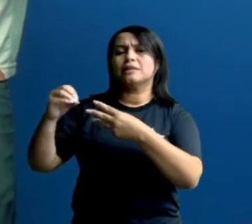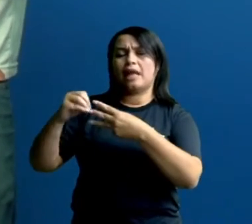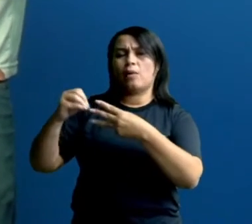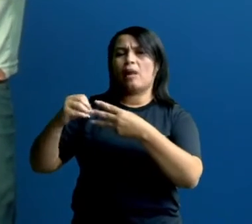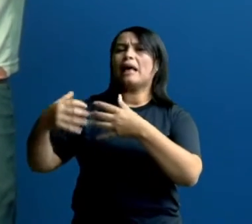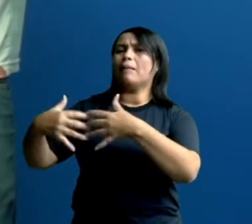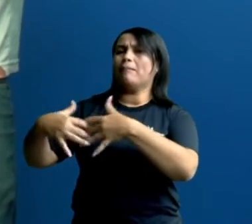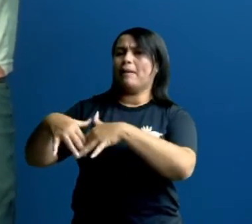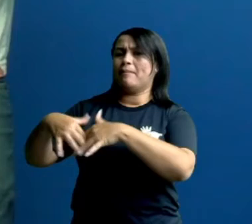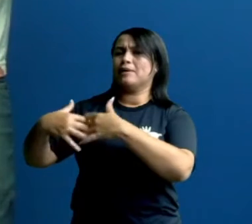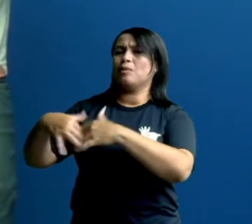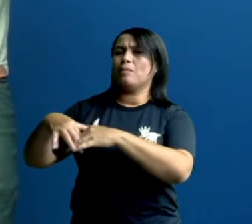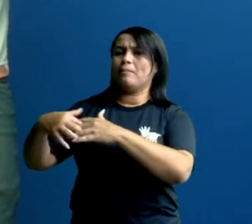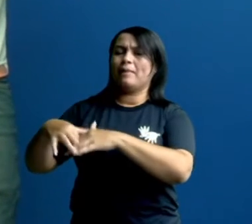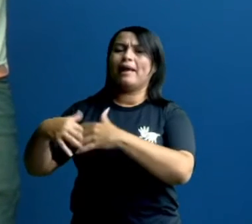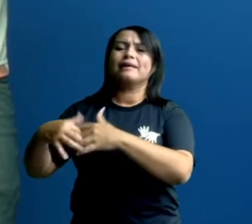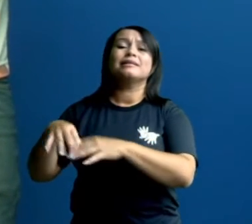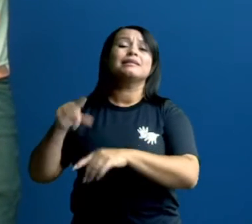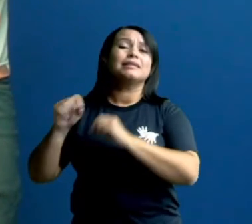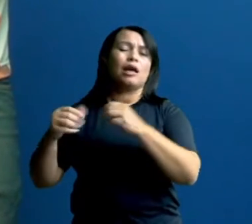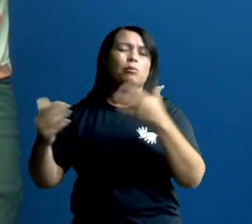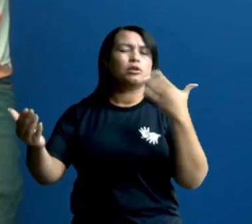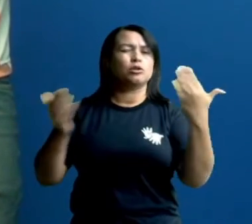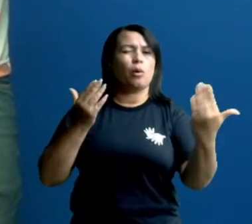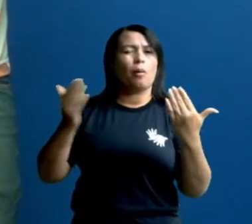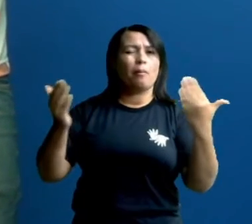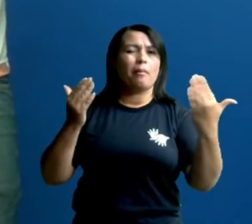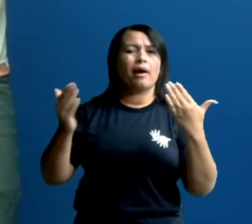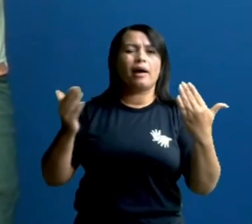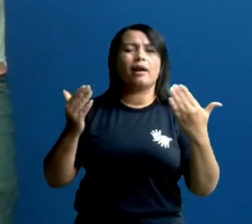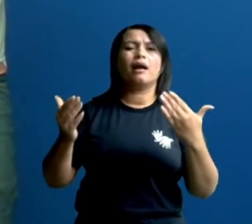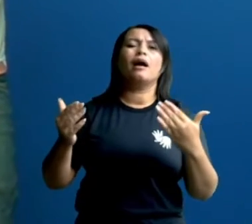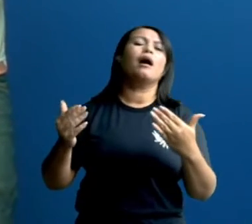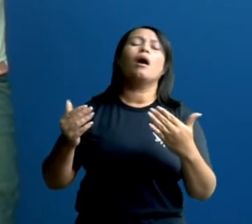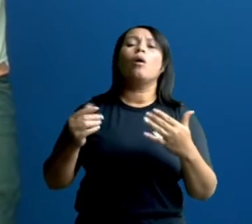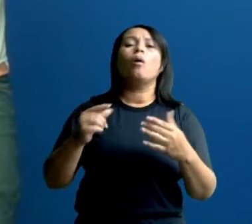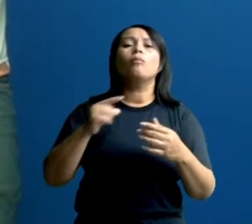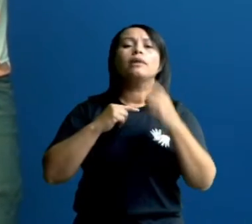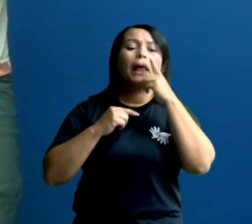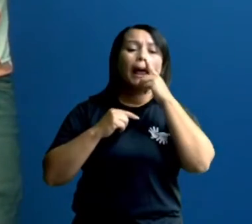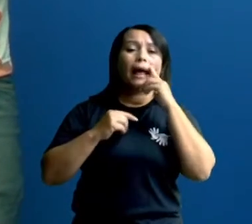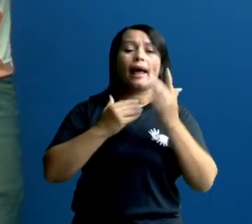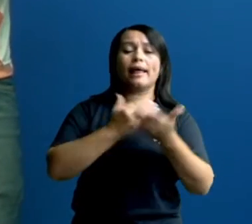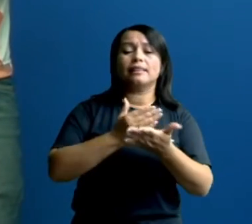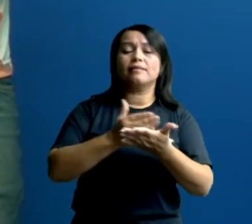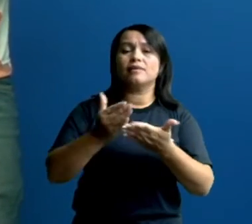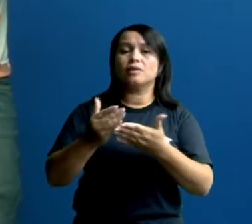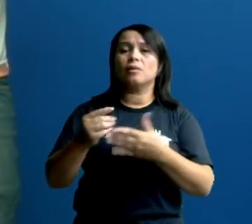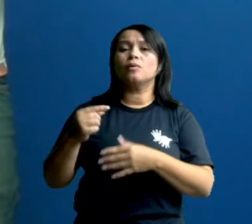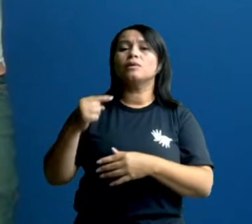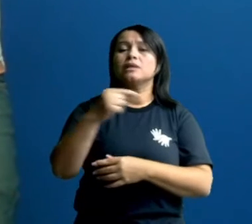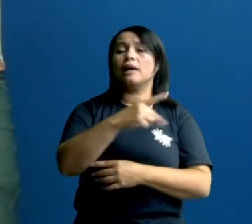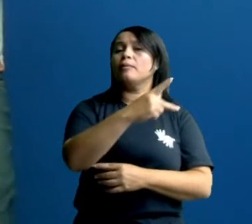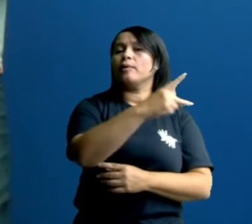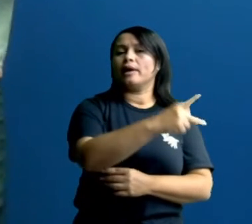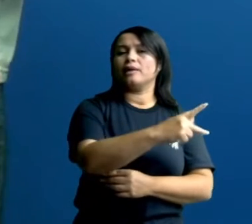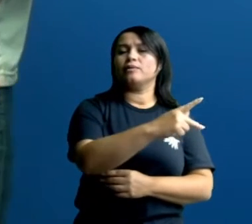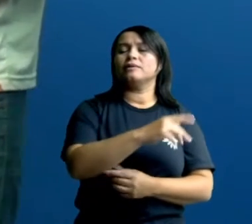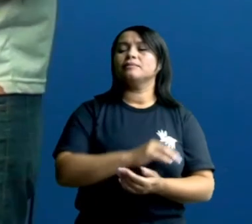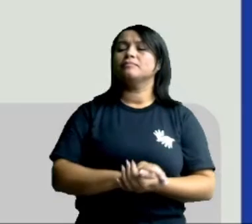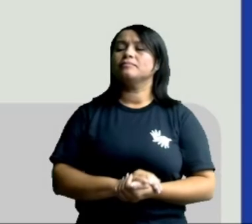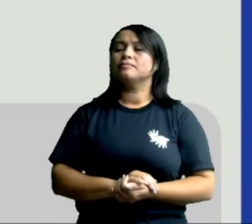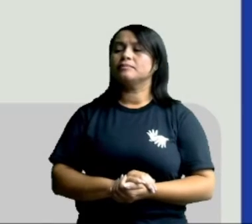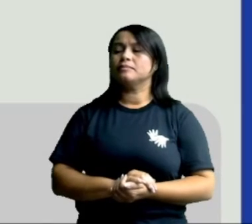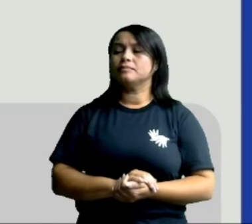mais complexa do que quando a gente compara com a forma de divisão das células procariontes.